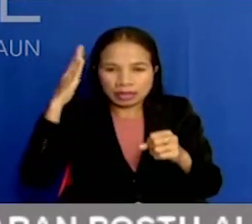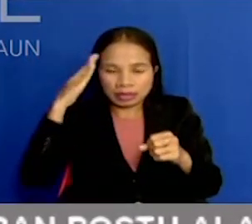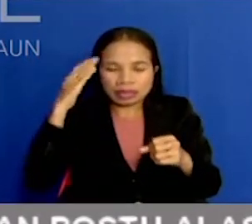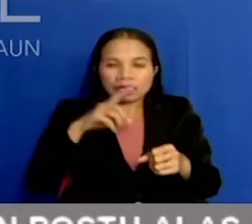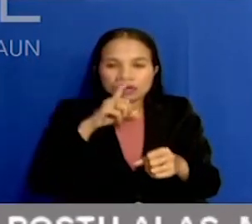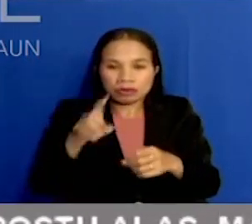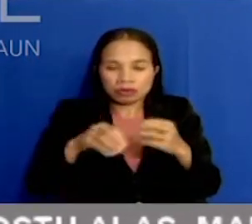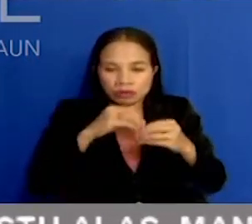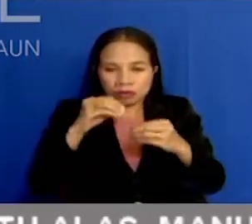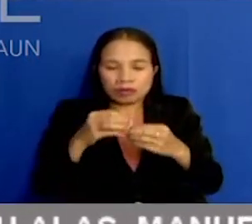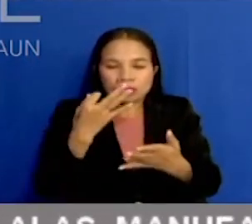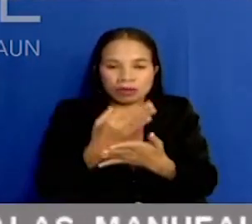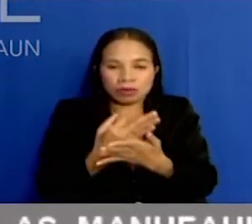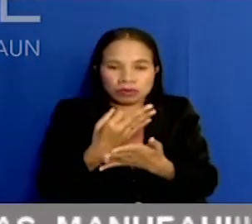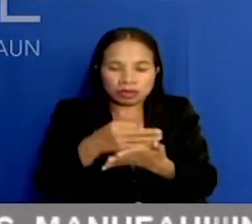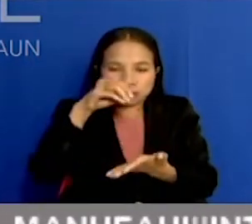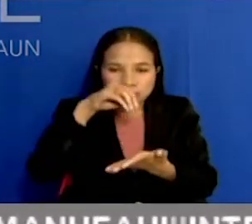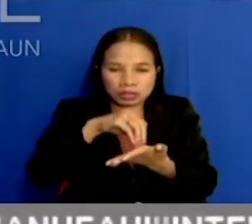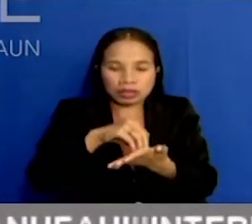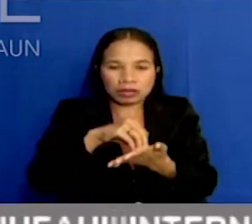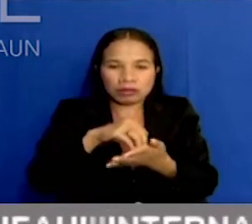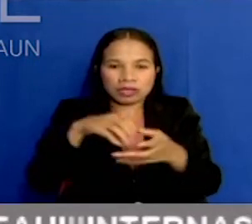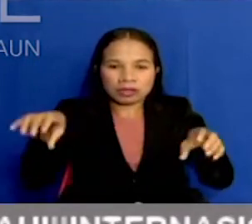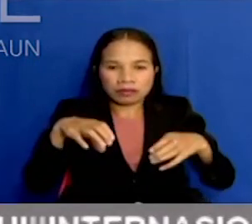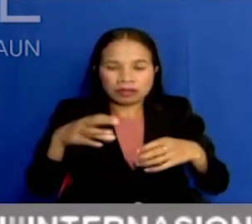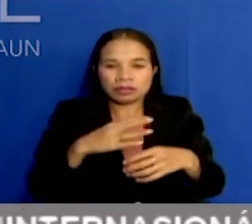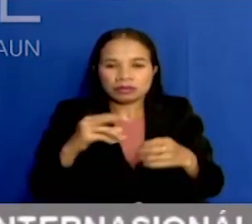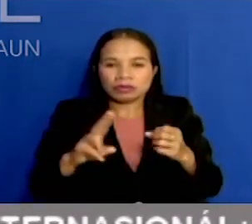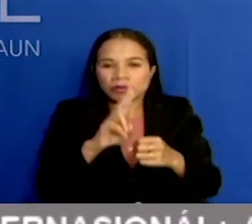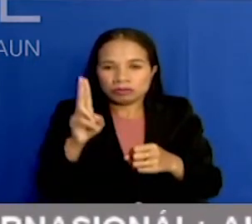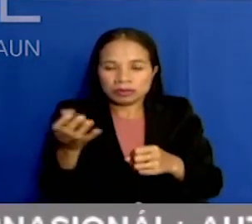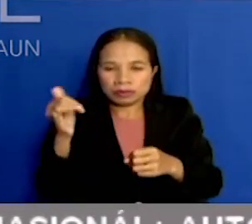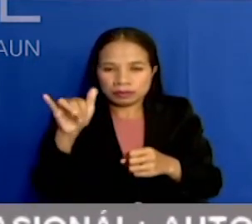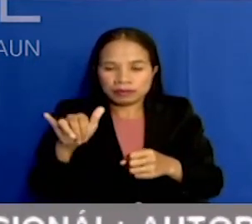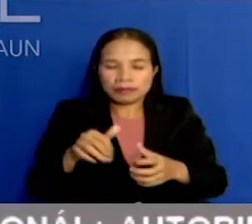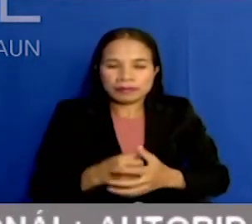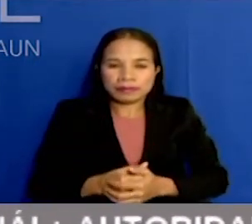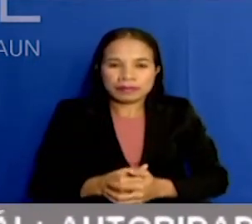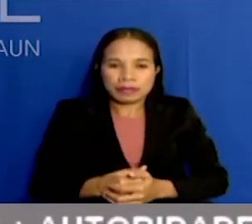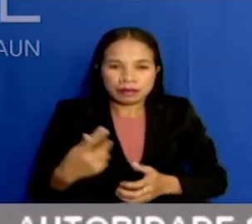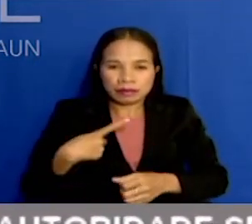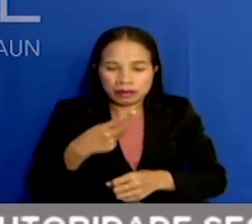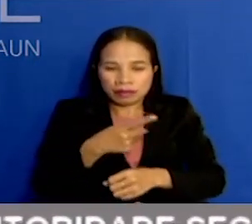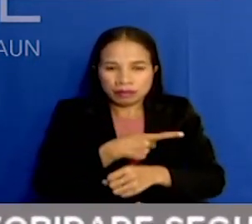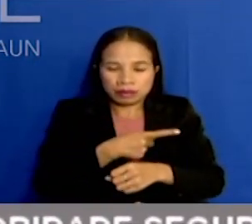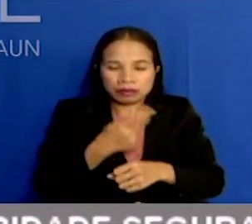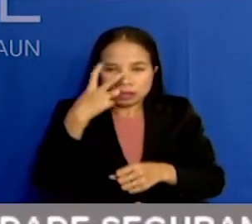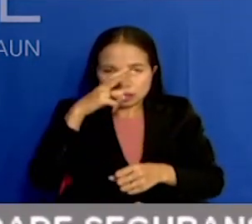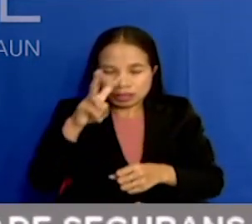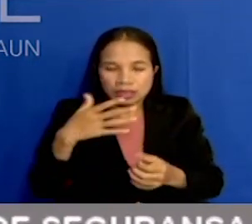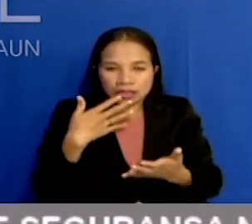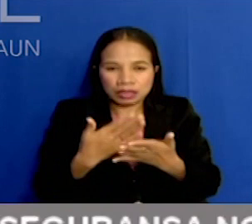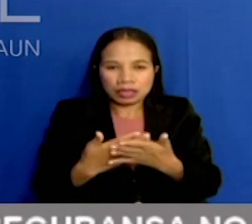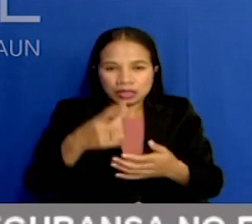claro quando o orçamento ne be prevê, ba cada setor no mos execução sira. Ba parlamento ni hare dia tabane